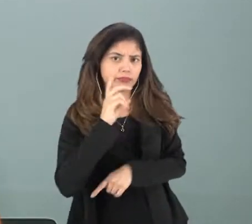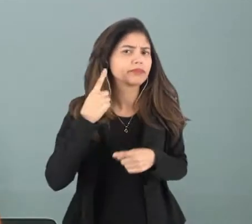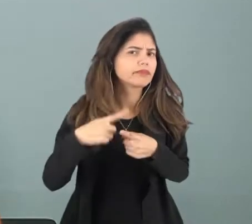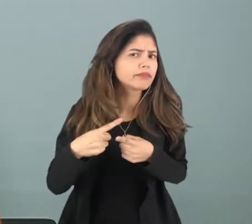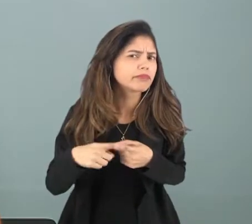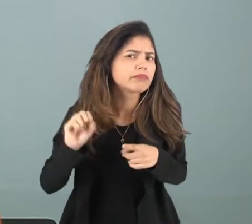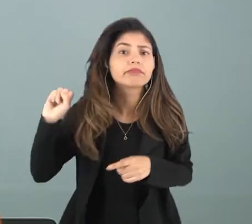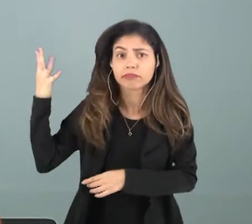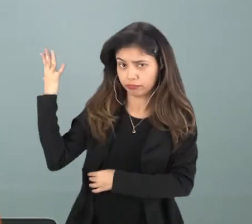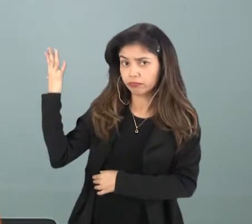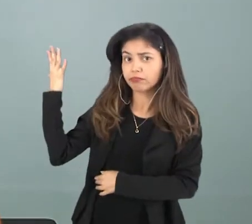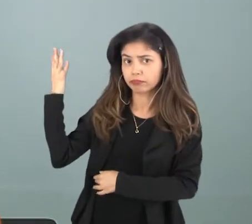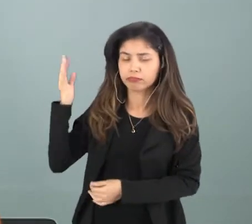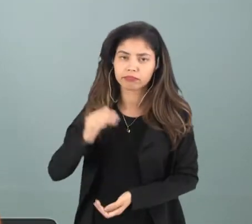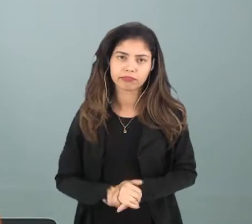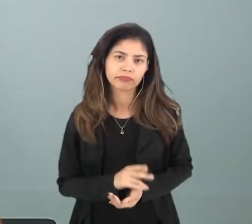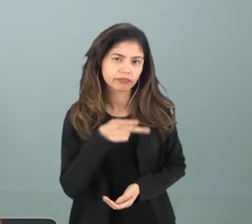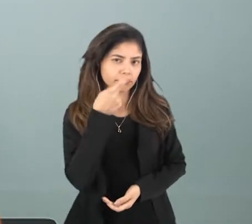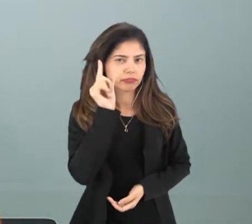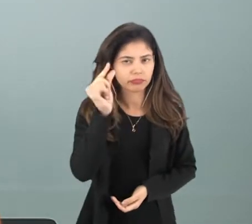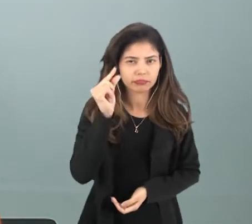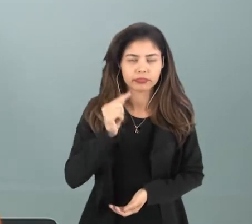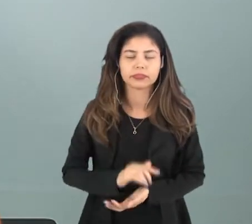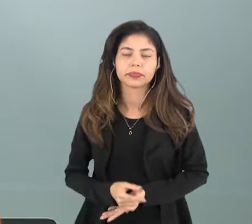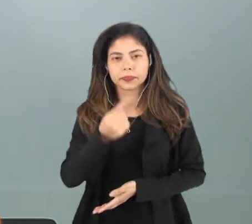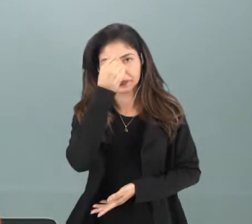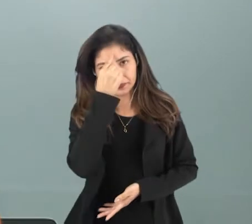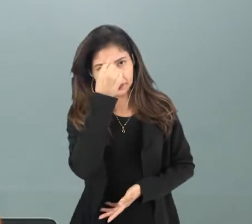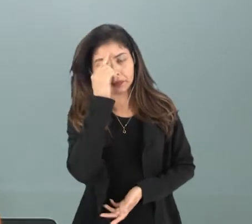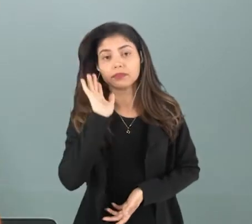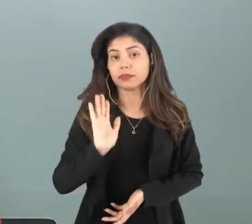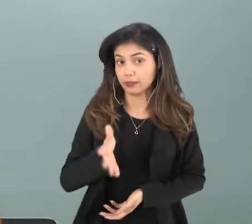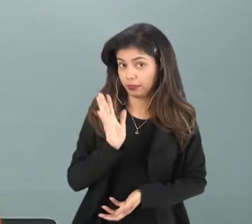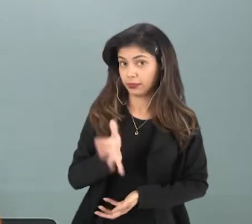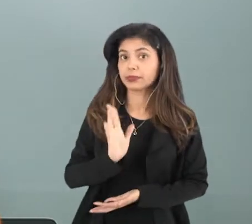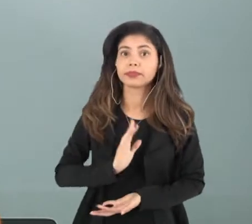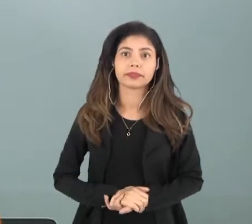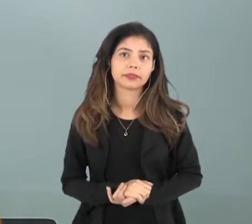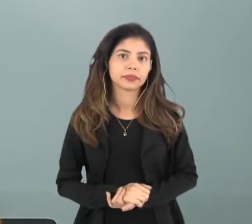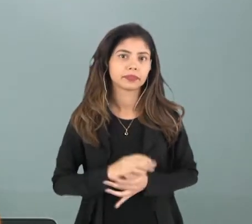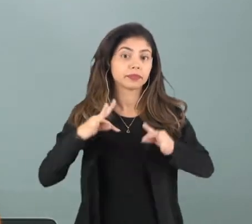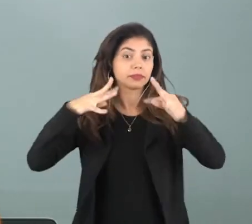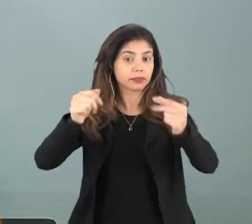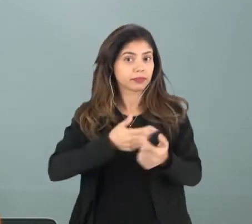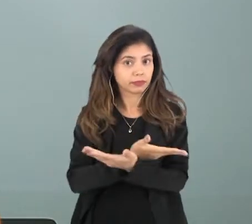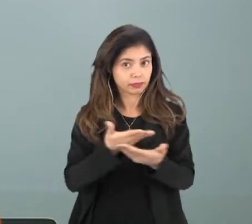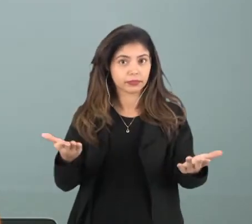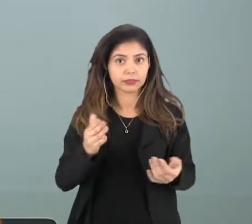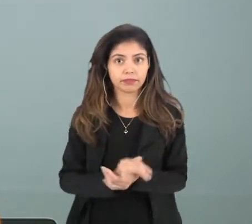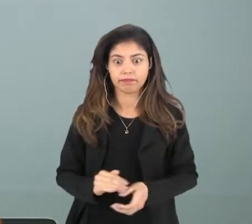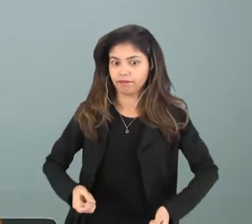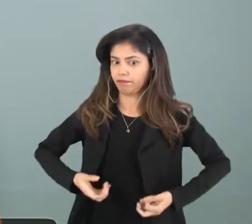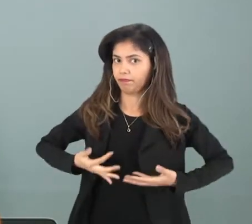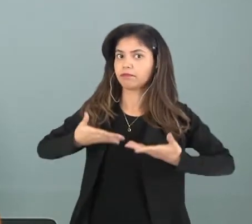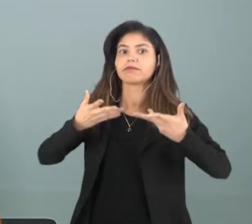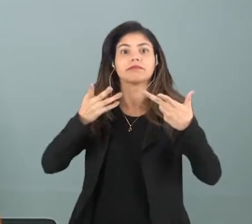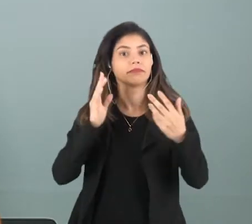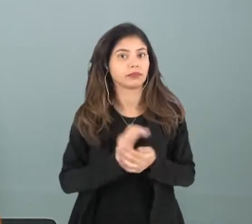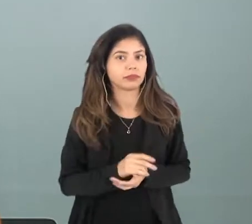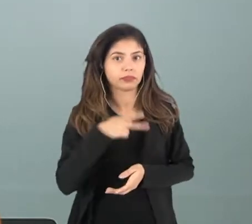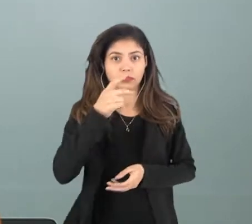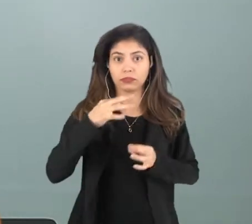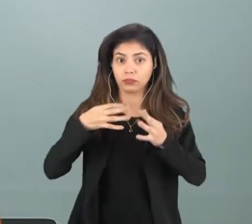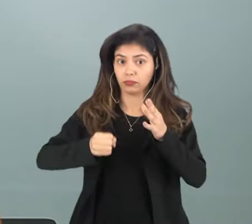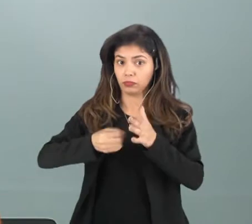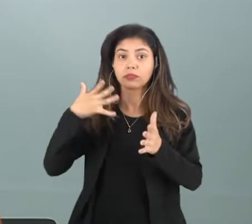acontece? Nós já falamos um pouquinho, né? E vocês estão pensando aí, então já estão todos aí eufóricos falando, né, um monte de